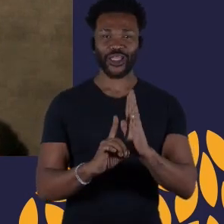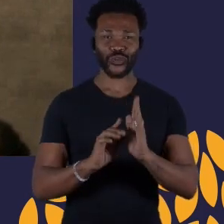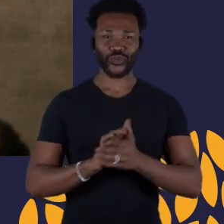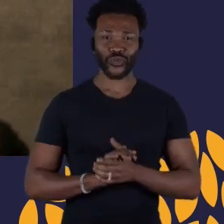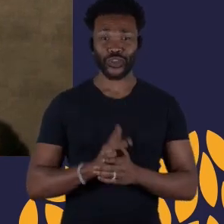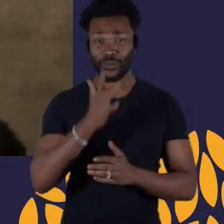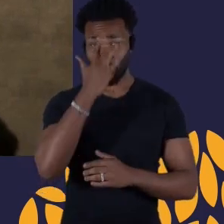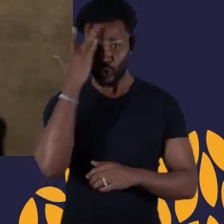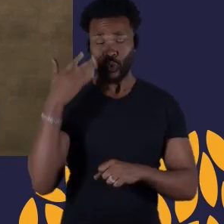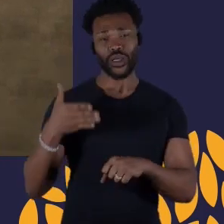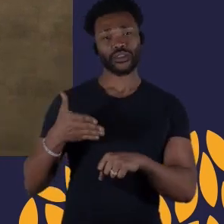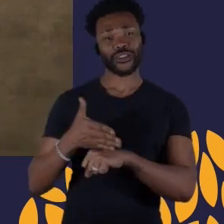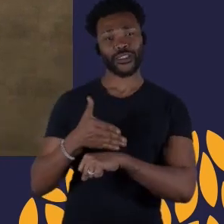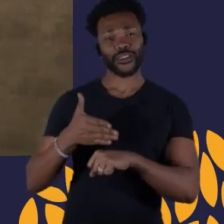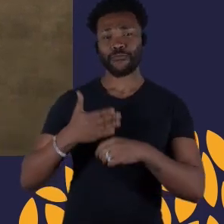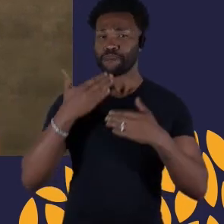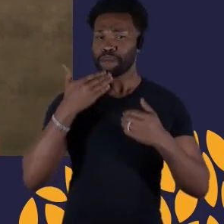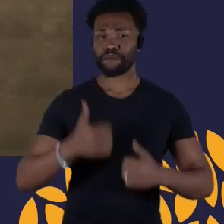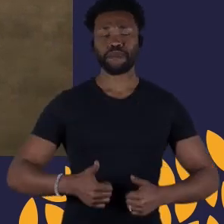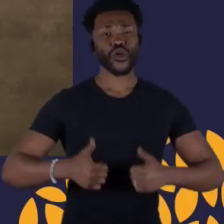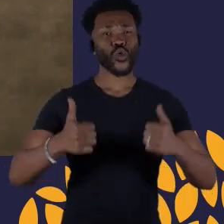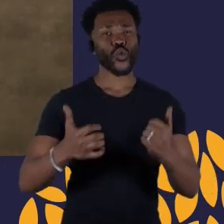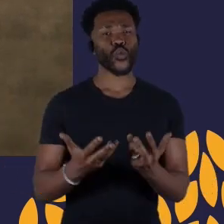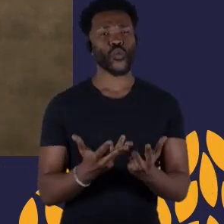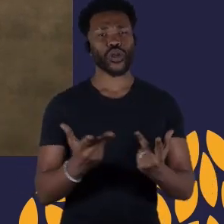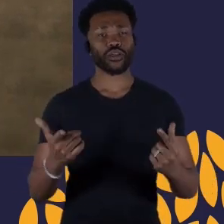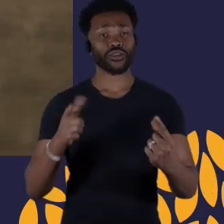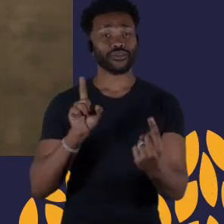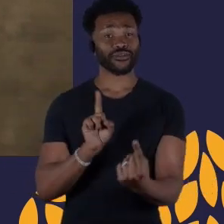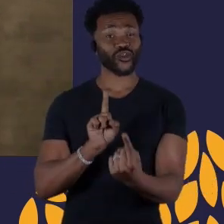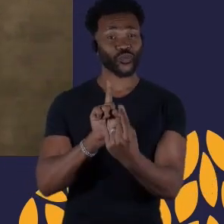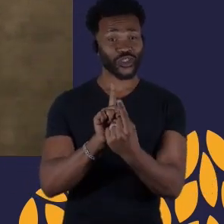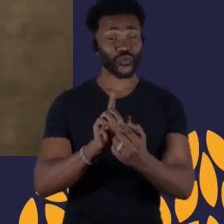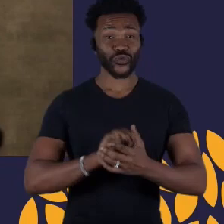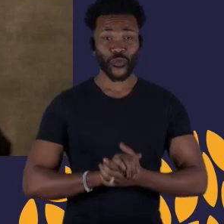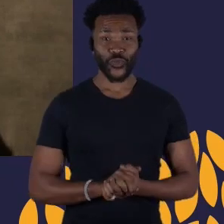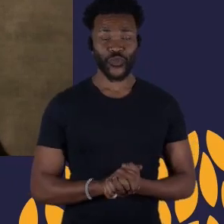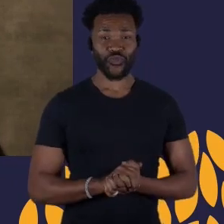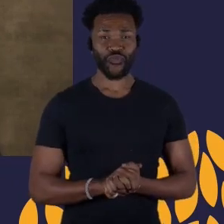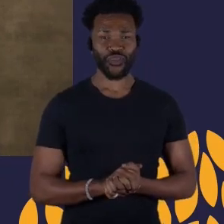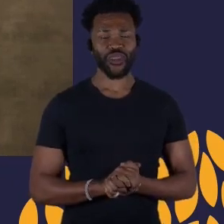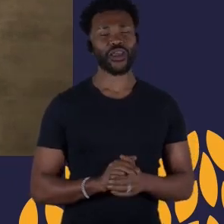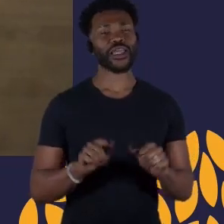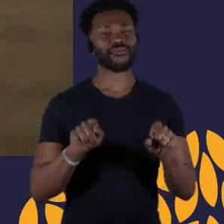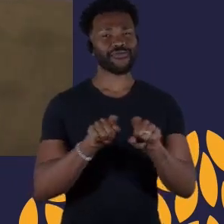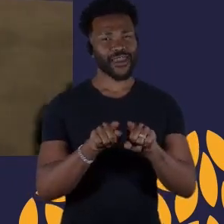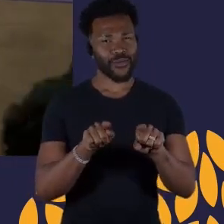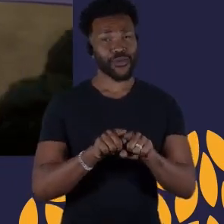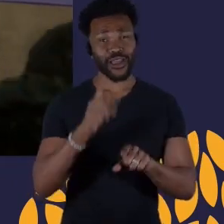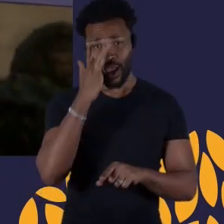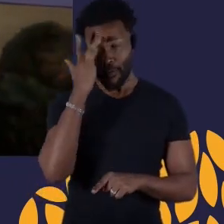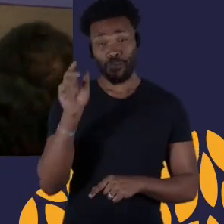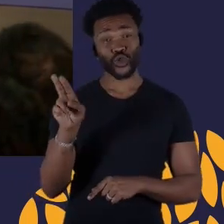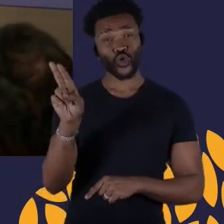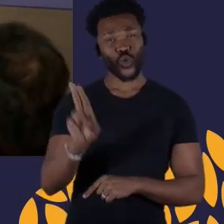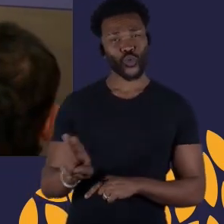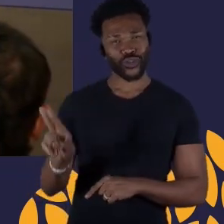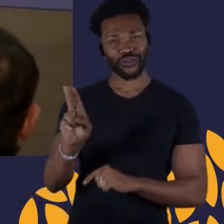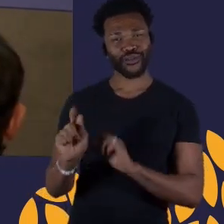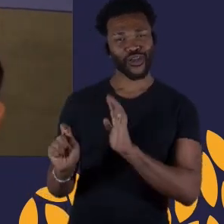pacientes de acessar a melhor qualidade de atendimento. Mas também que o usuário de